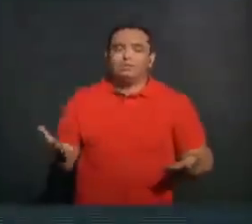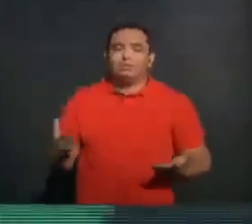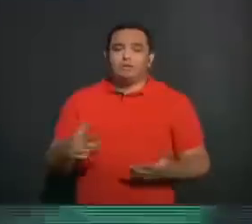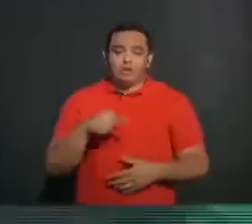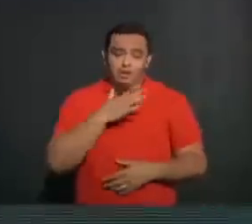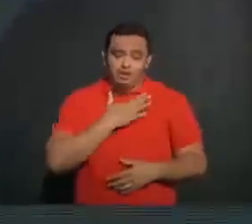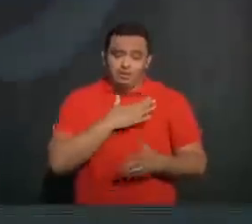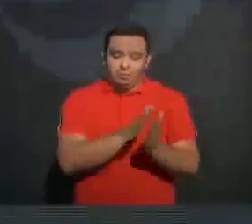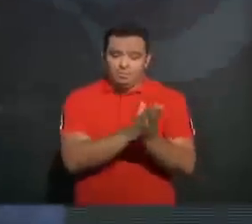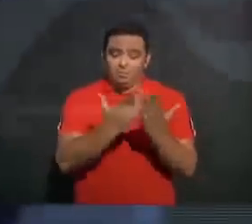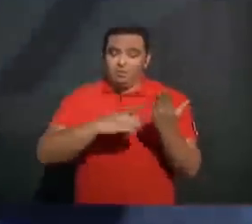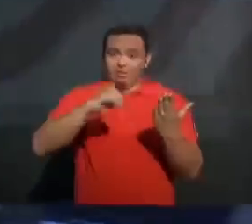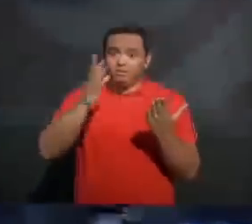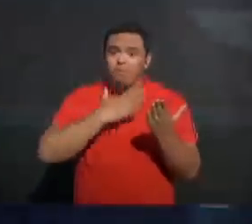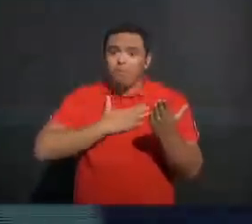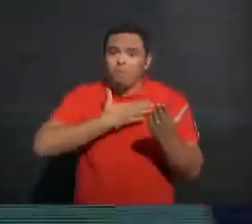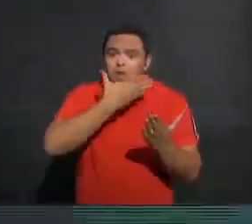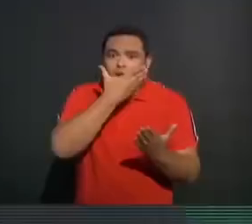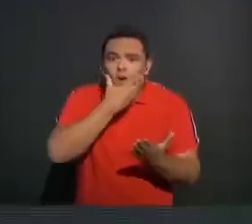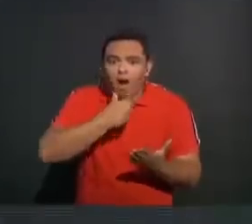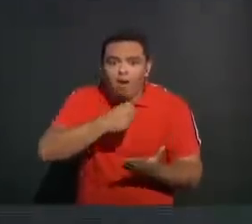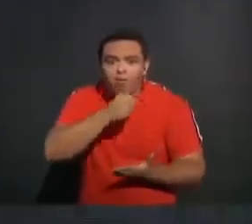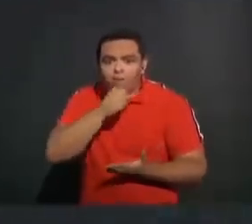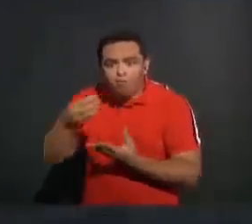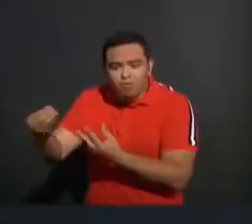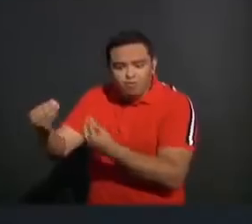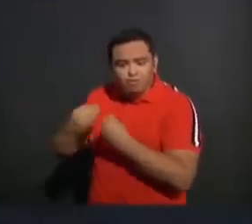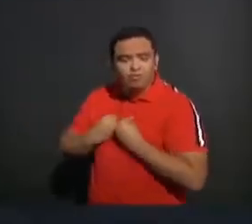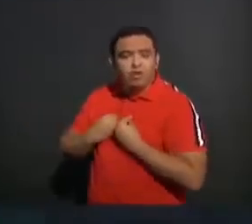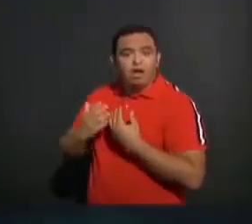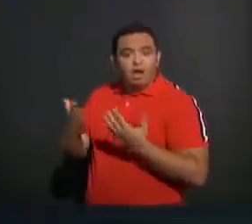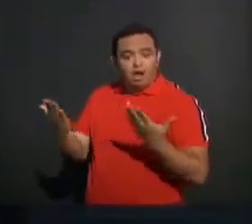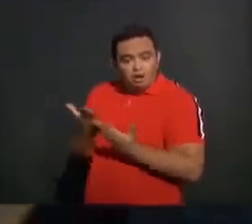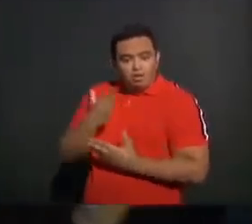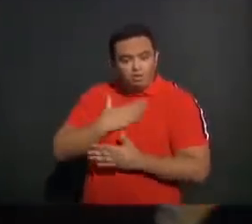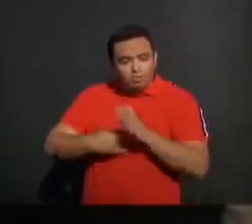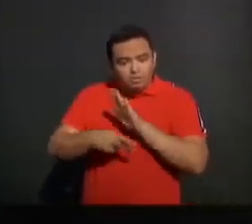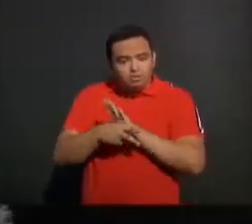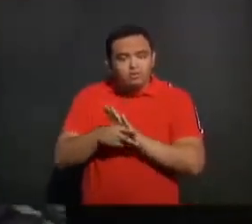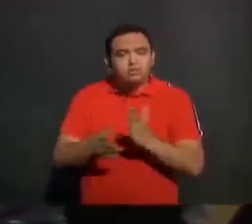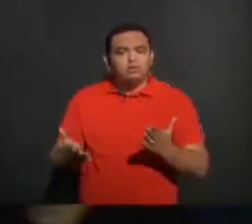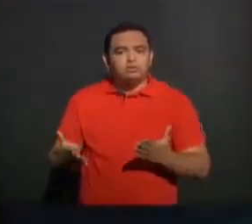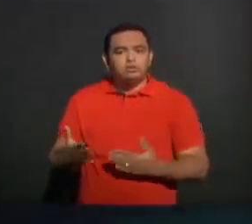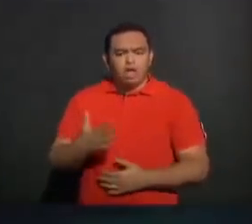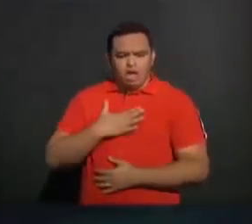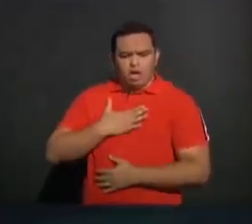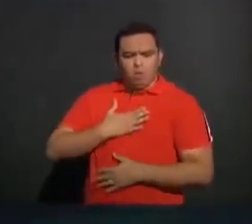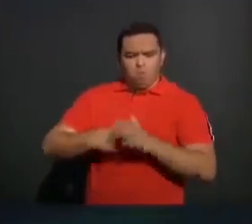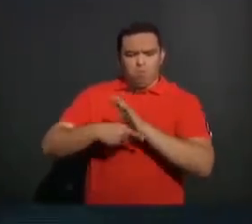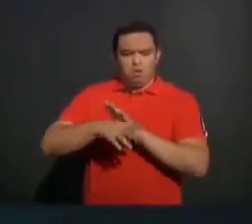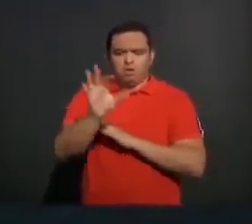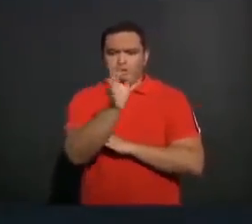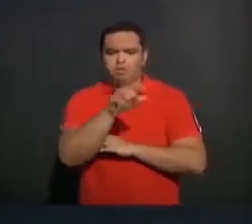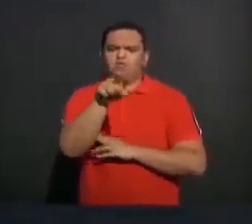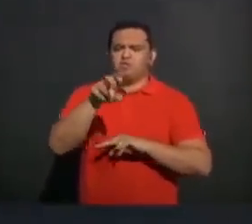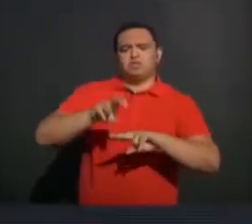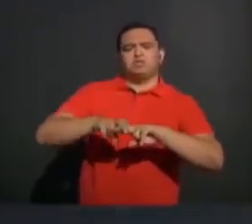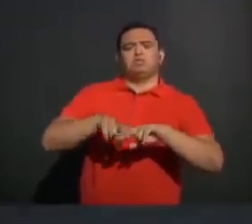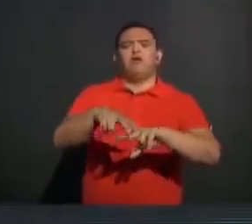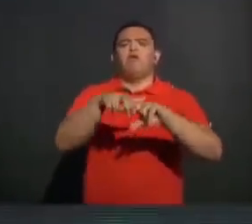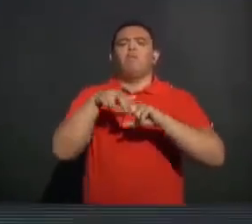é a arma que o meu avô lutou, e agora chegou até mim. Eu não sou produto de mim. Você não está sentado aqui hoje, você